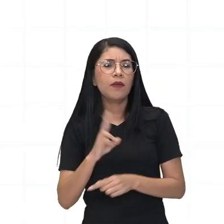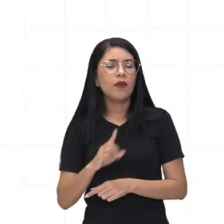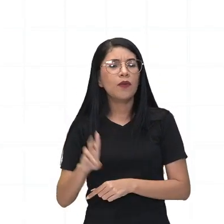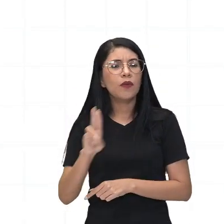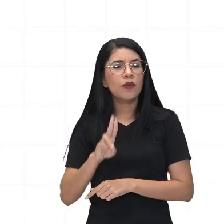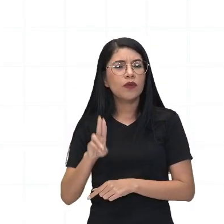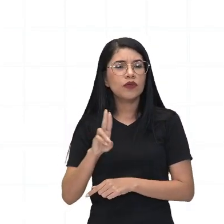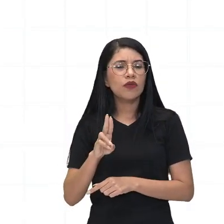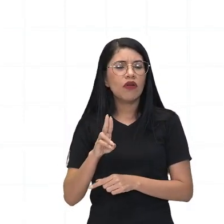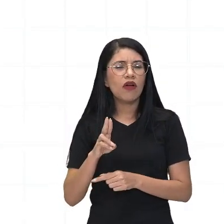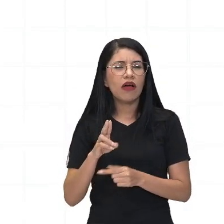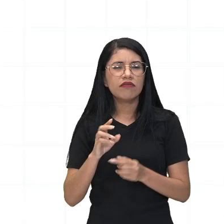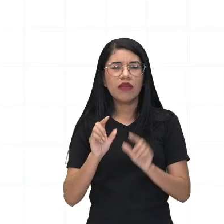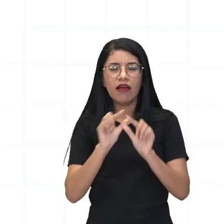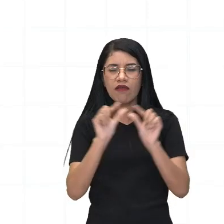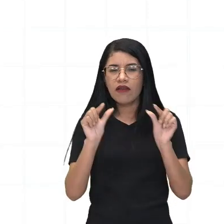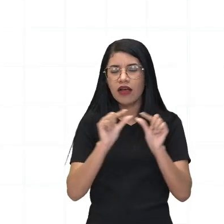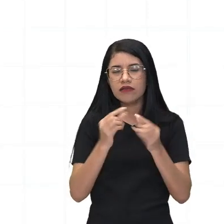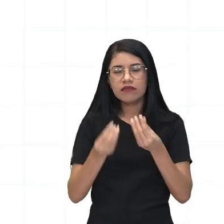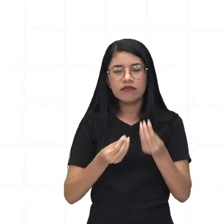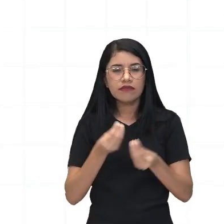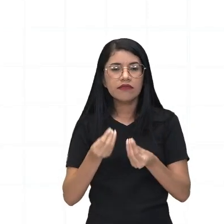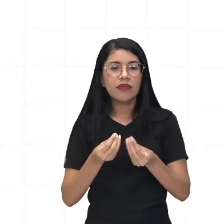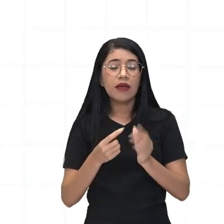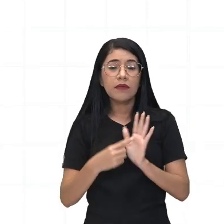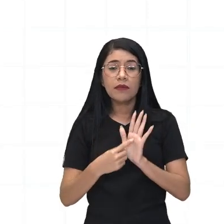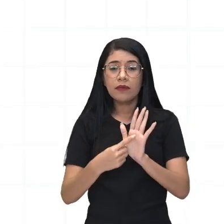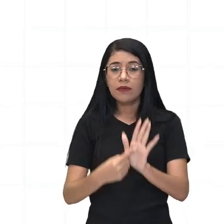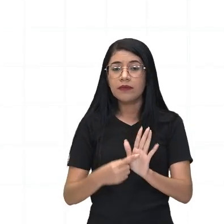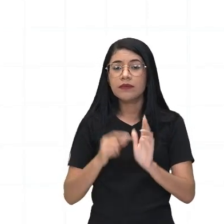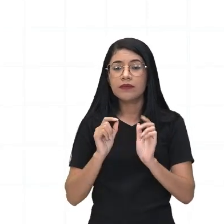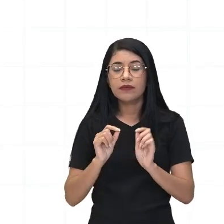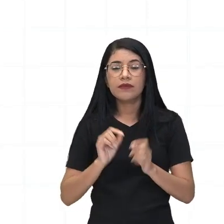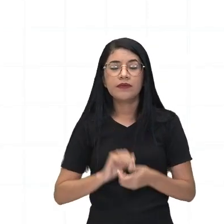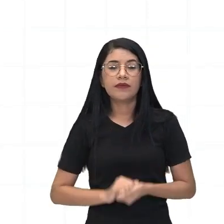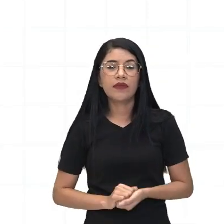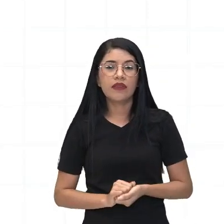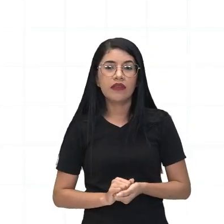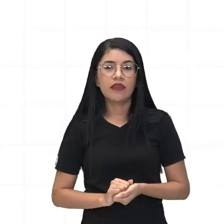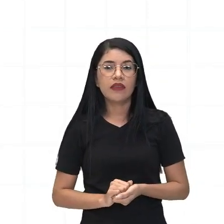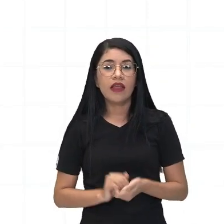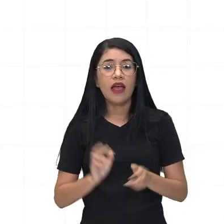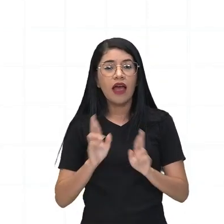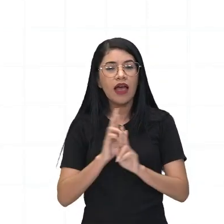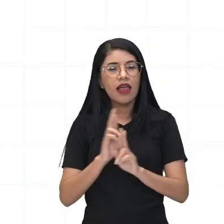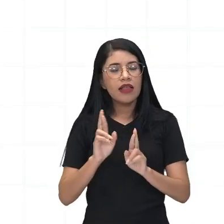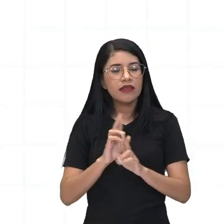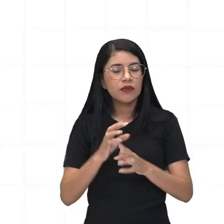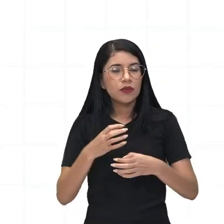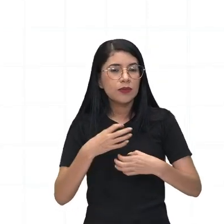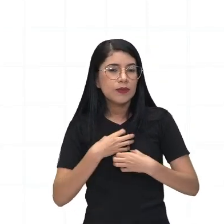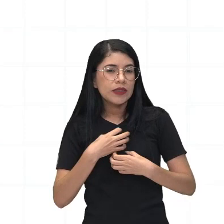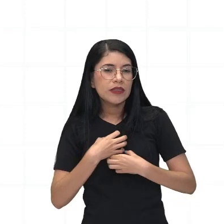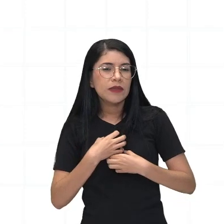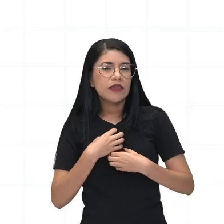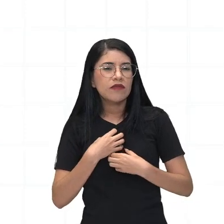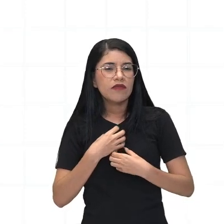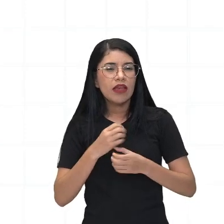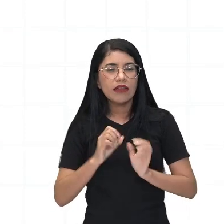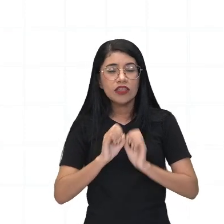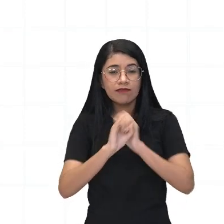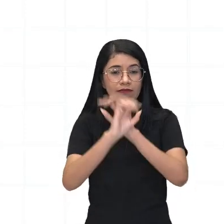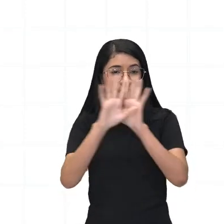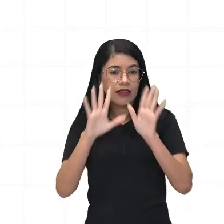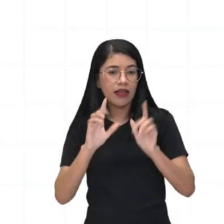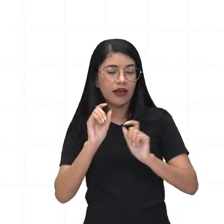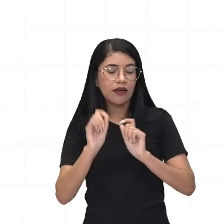utilizou essa construção? Justamente para demonstrar a ênfase em relação ao sentimento dele, algo que o